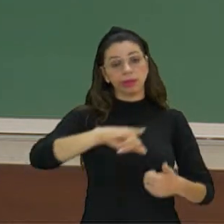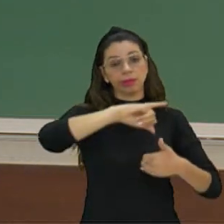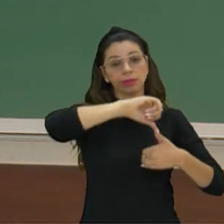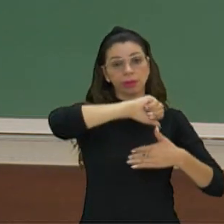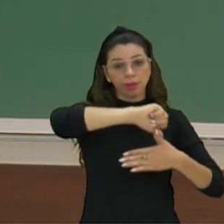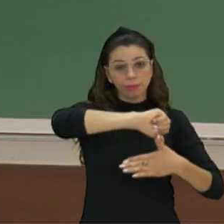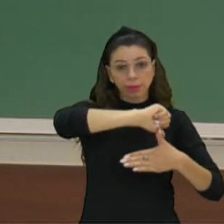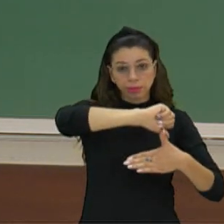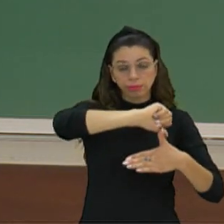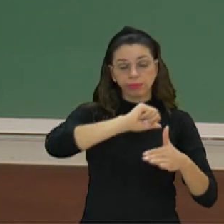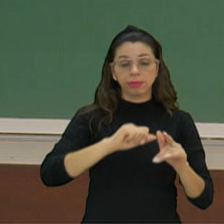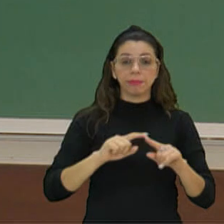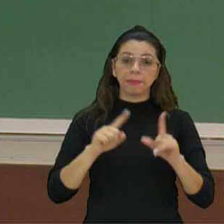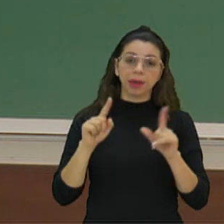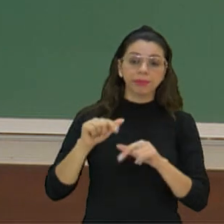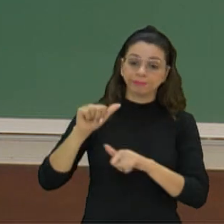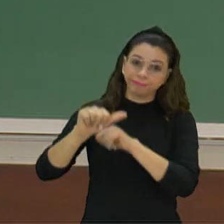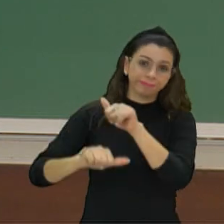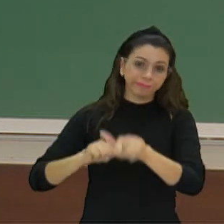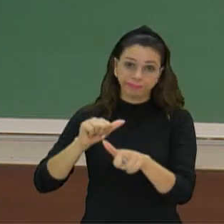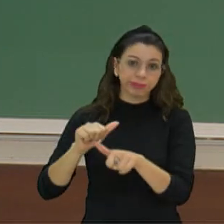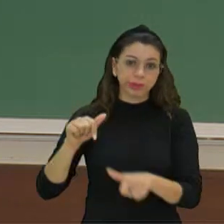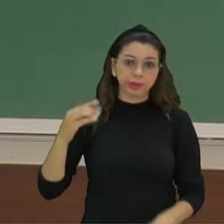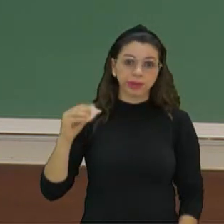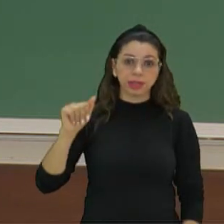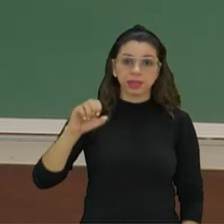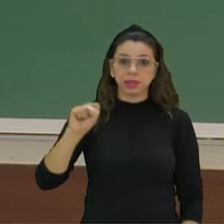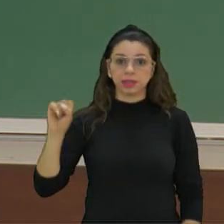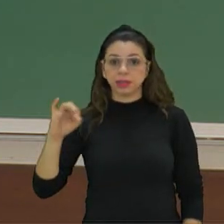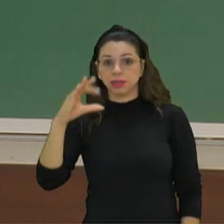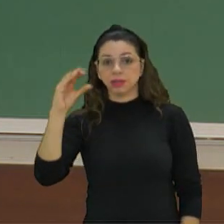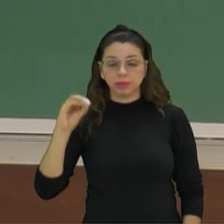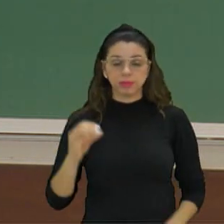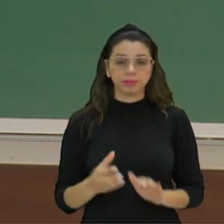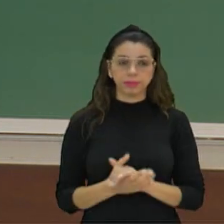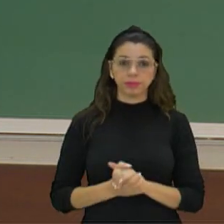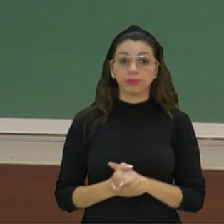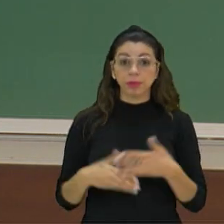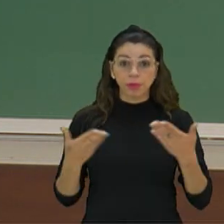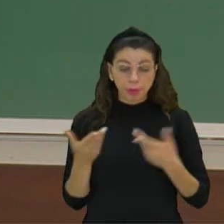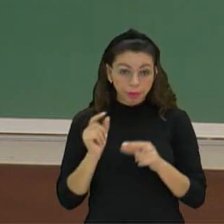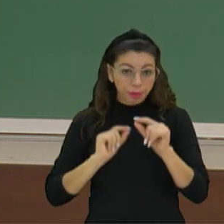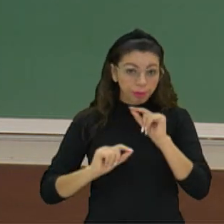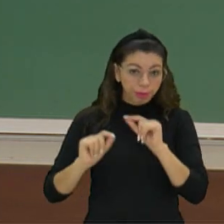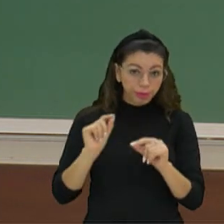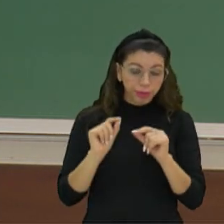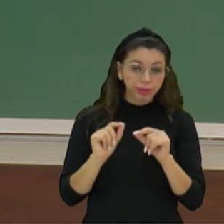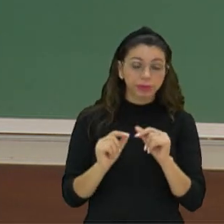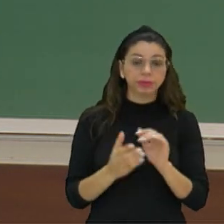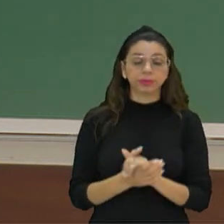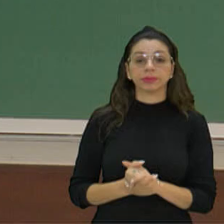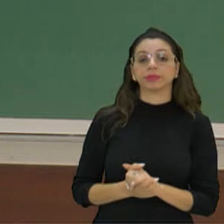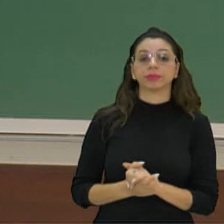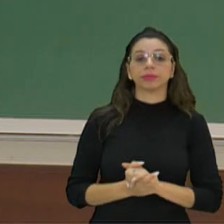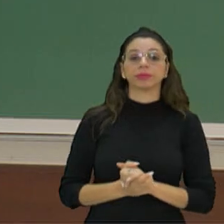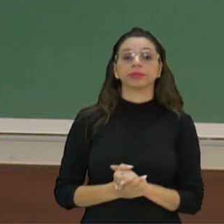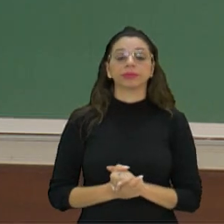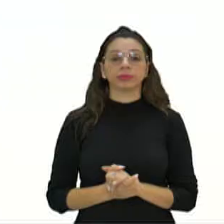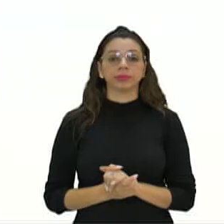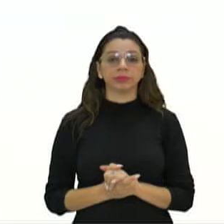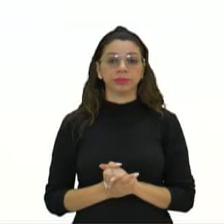lá. Bom, vamos relembrar então agora o nosso discurso indireto? Então assim,